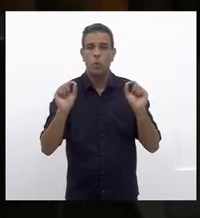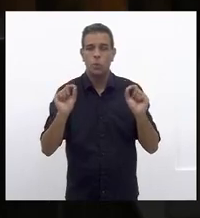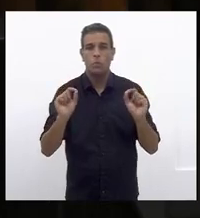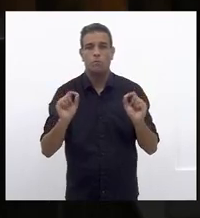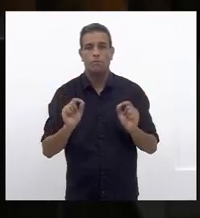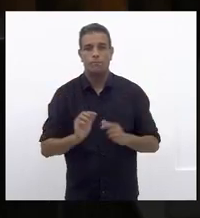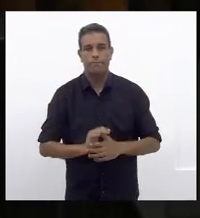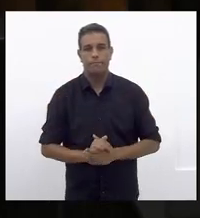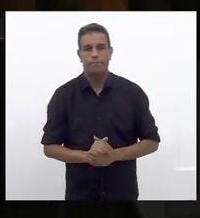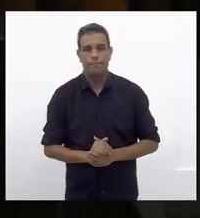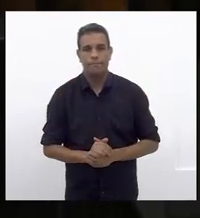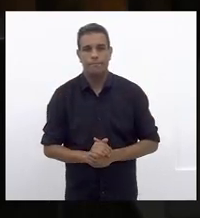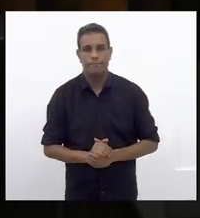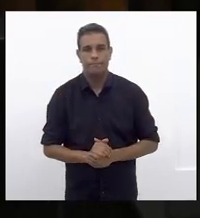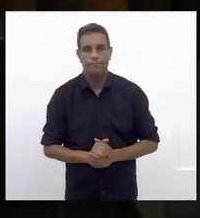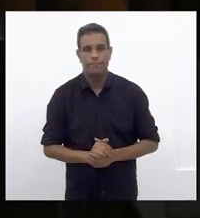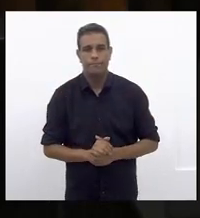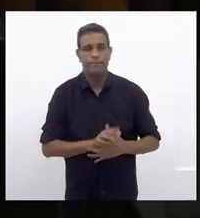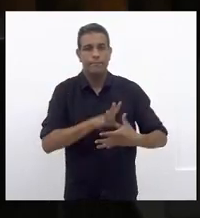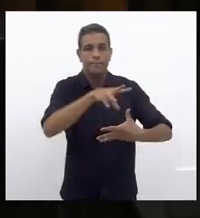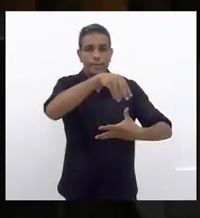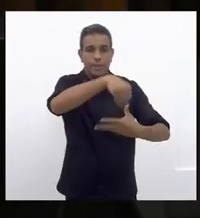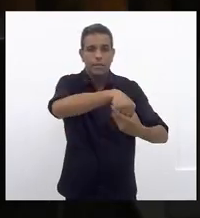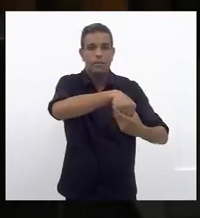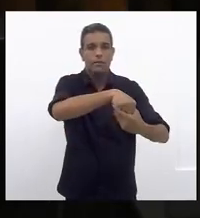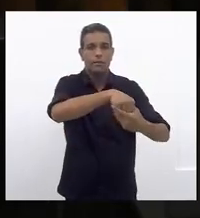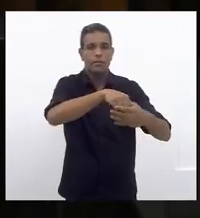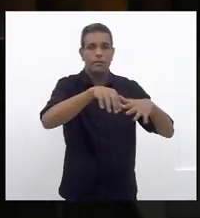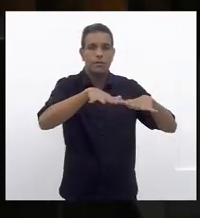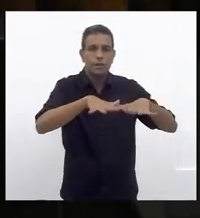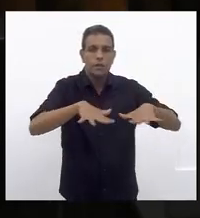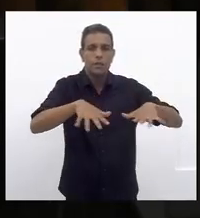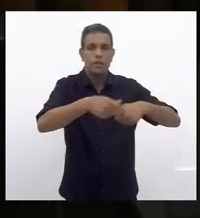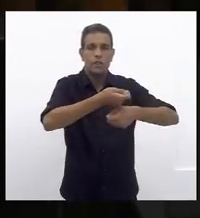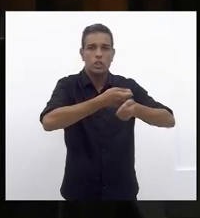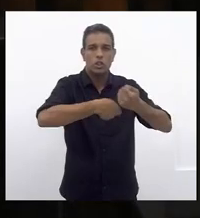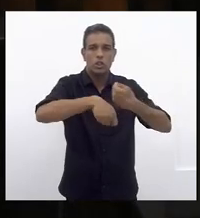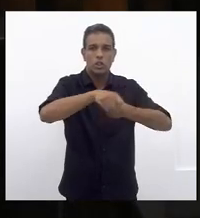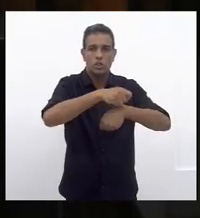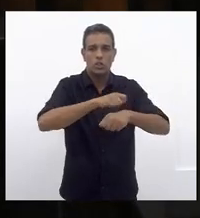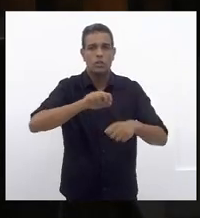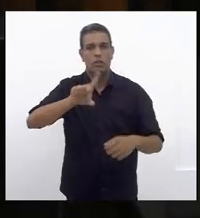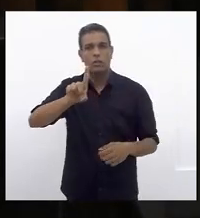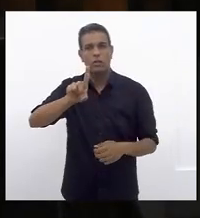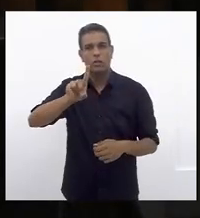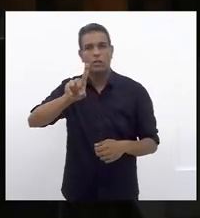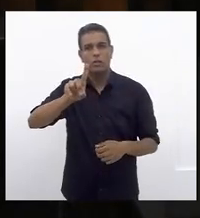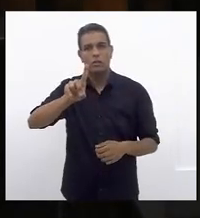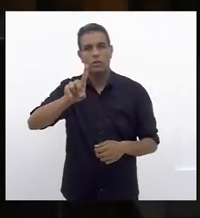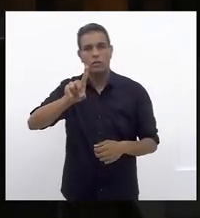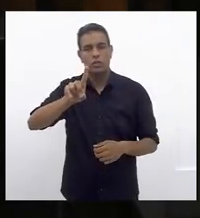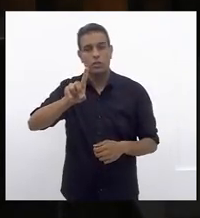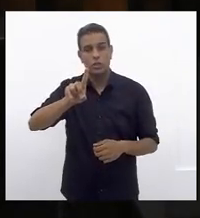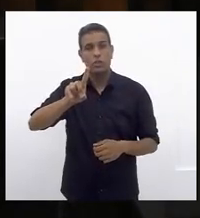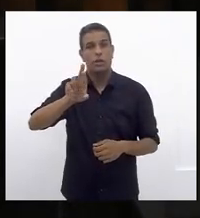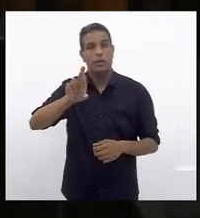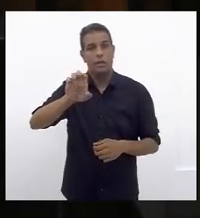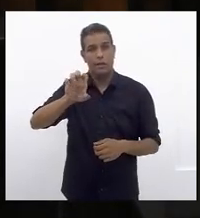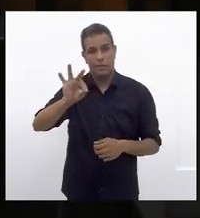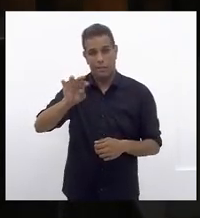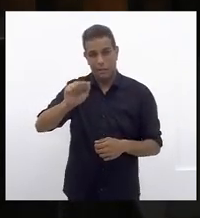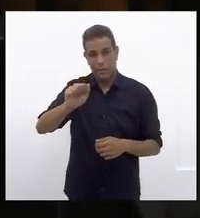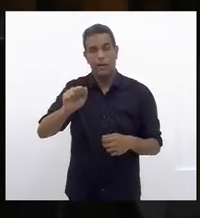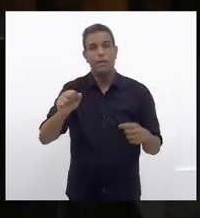exatamente das instituições da administração direta e indireta do nosso Estado. E quero dizer,